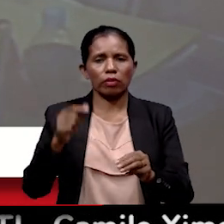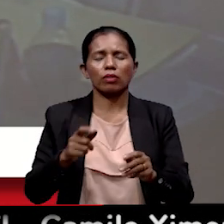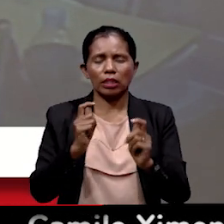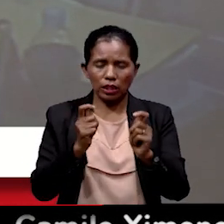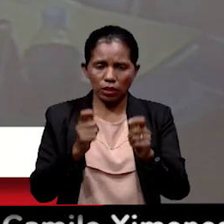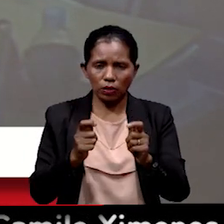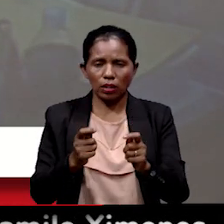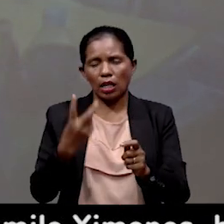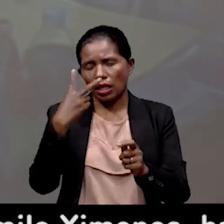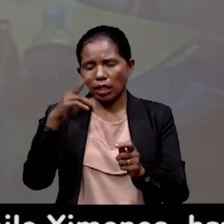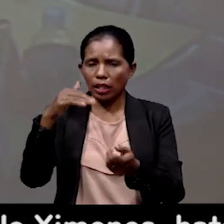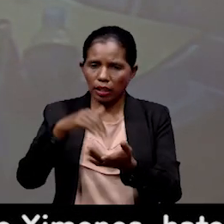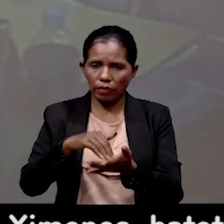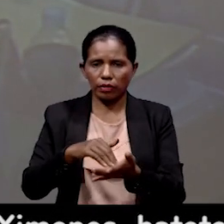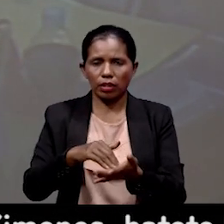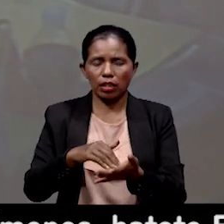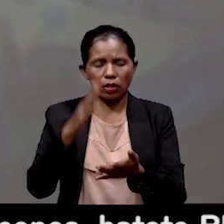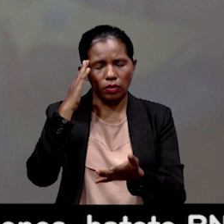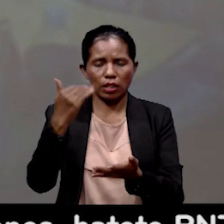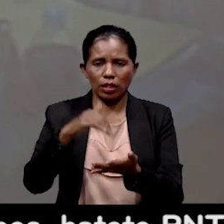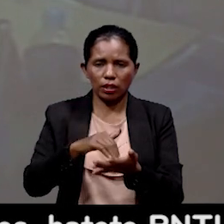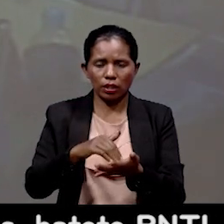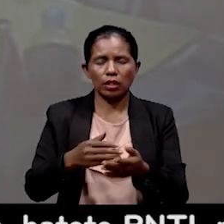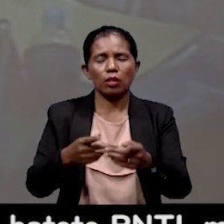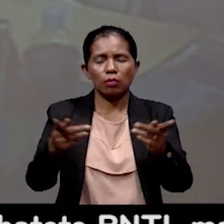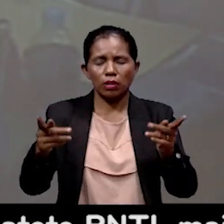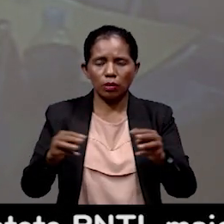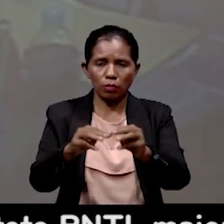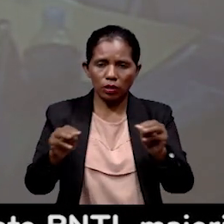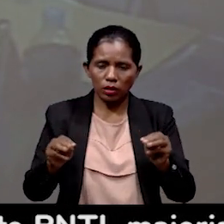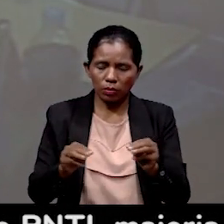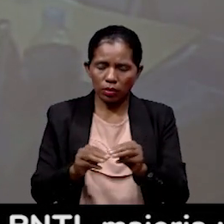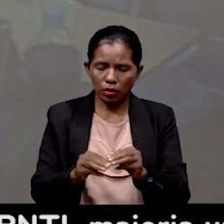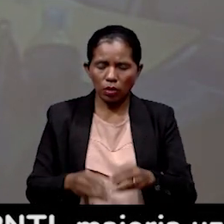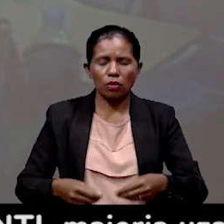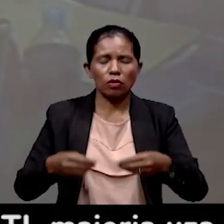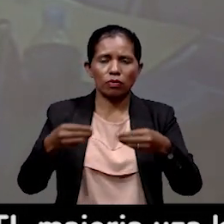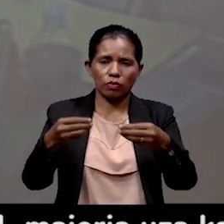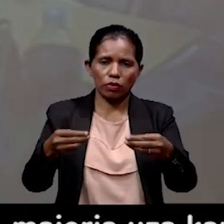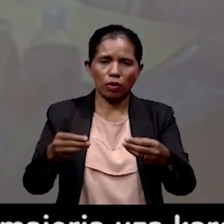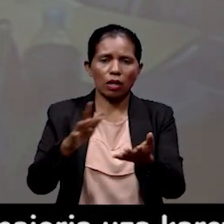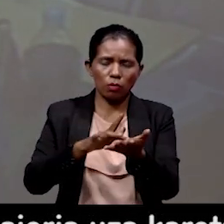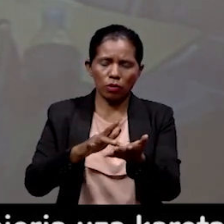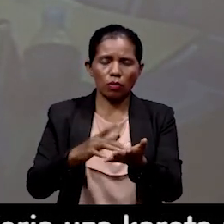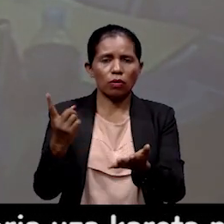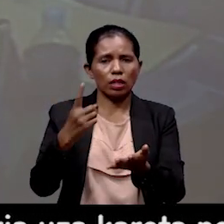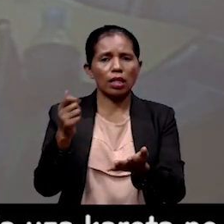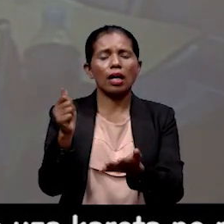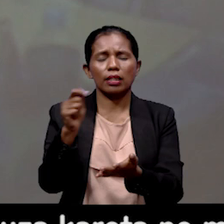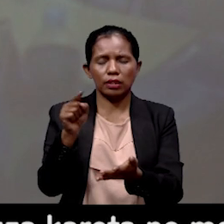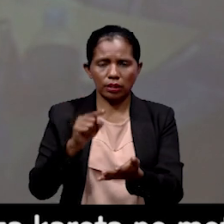talvez, e o município Sira e pode ser a loredade de vacina AstraZeneca Carec. Se bem, fomos a opção para a comunidade Sira para a Sira